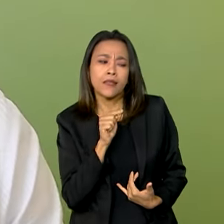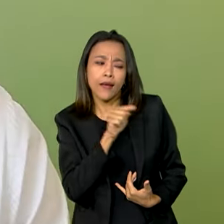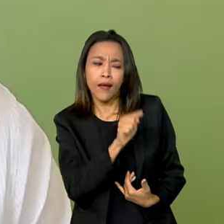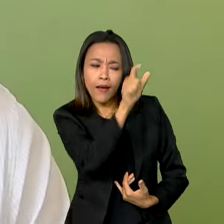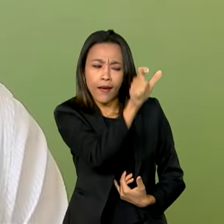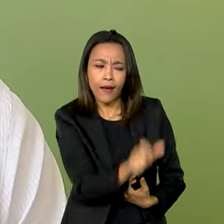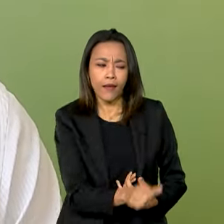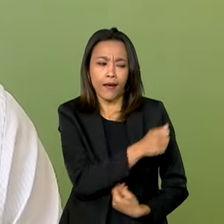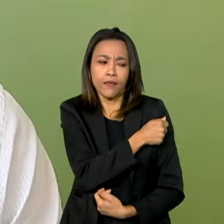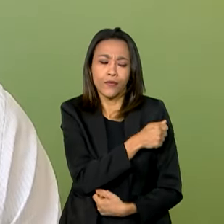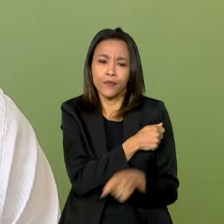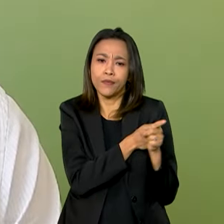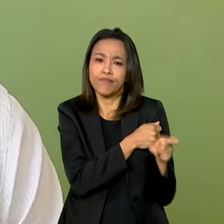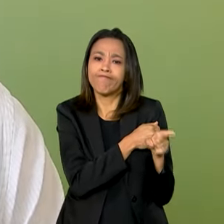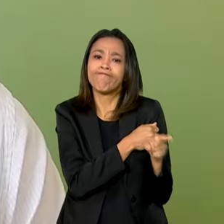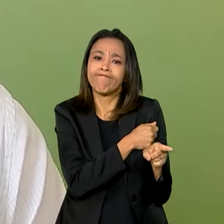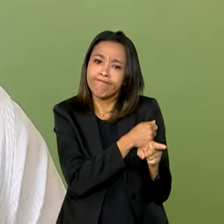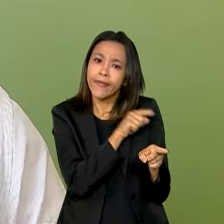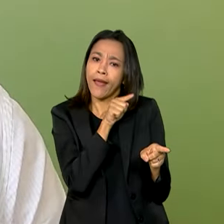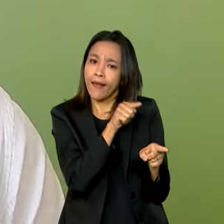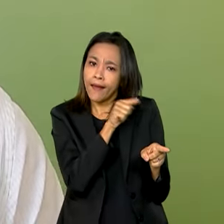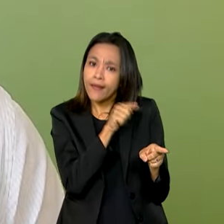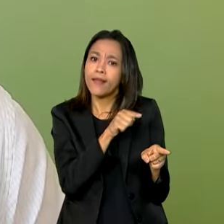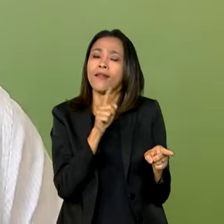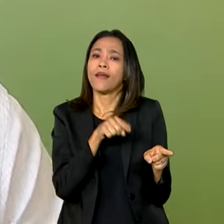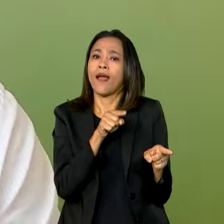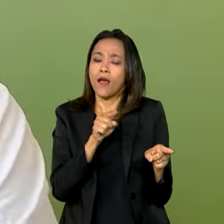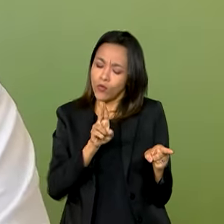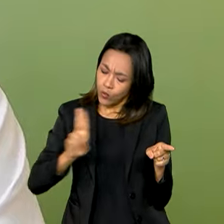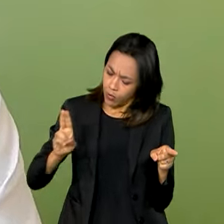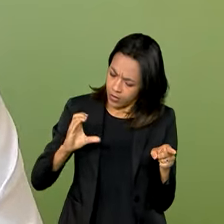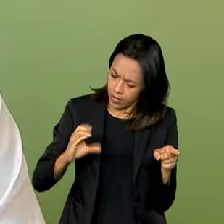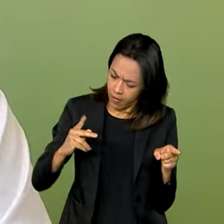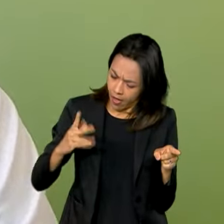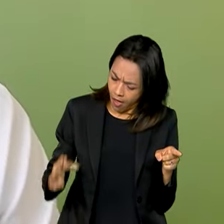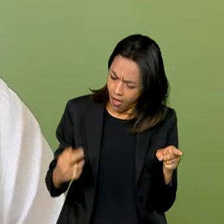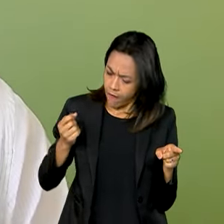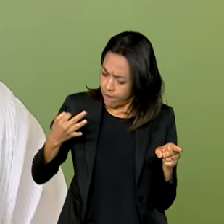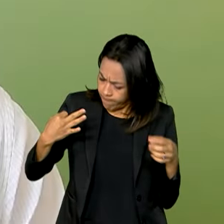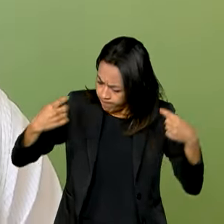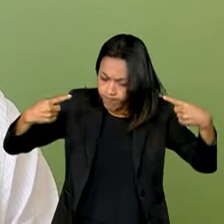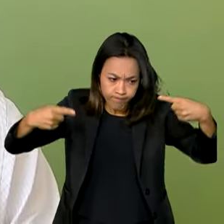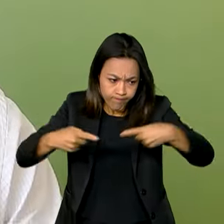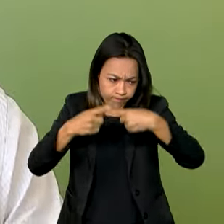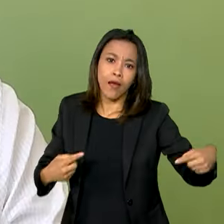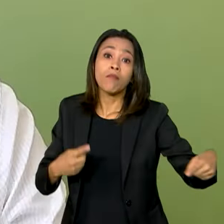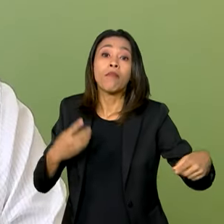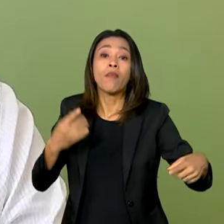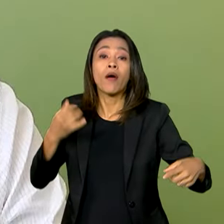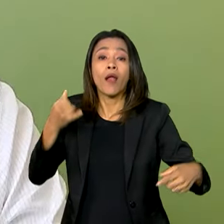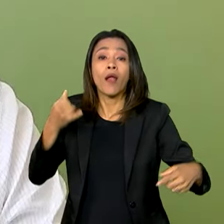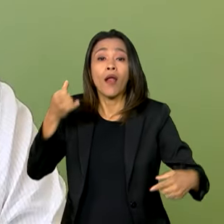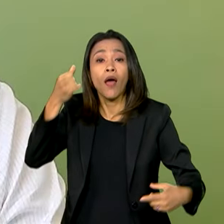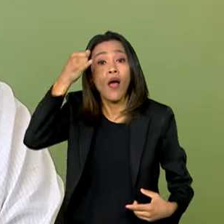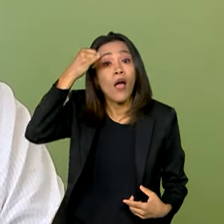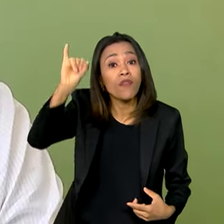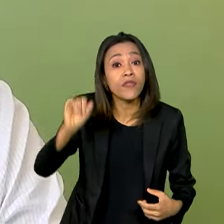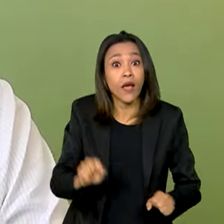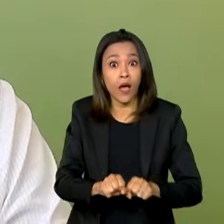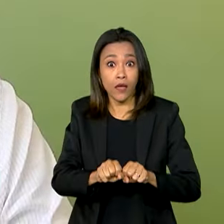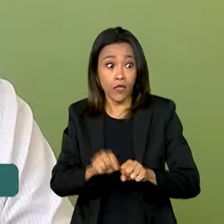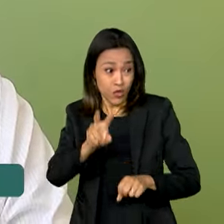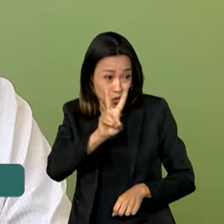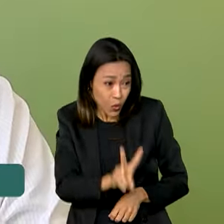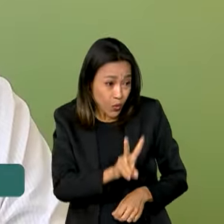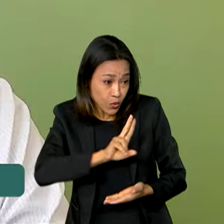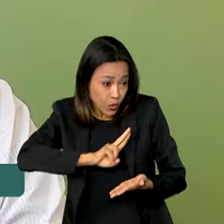de fato, é o aluno que foi informado no CPF, que o servidor é aquele servidor, isso é duplicação de